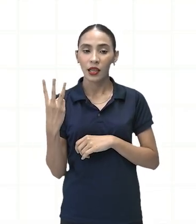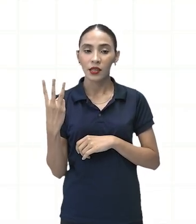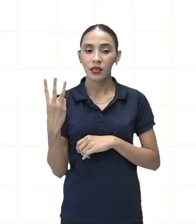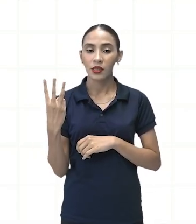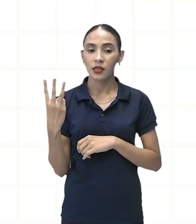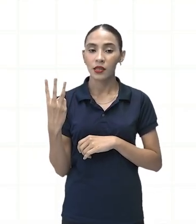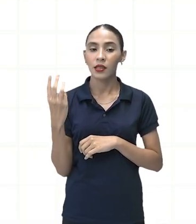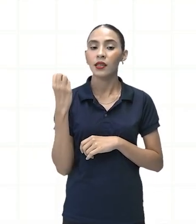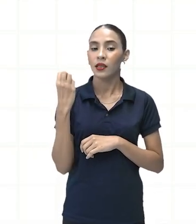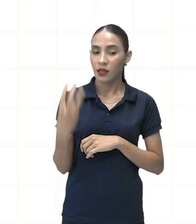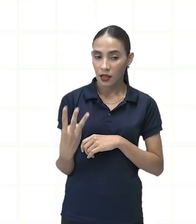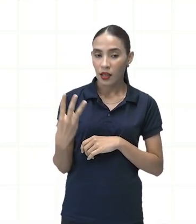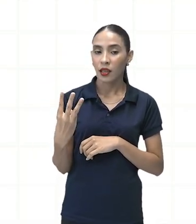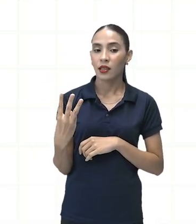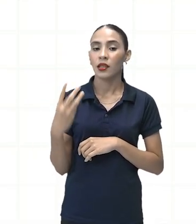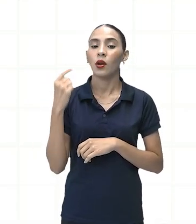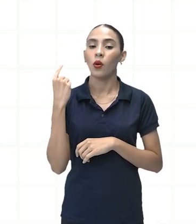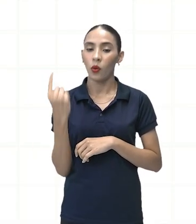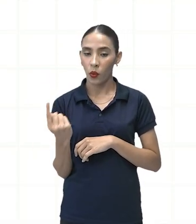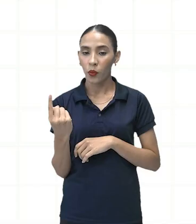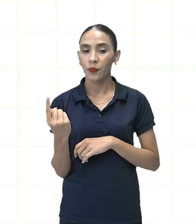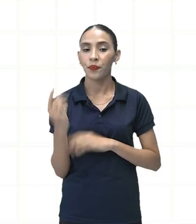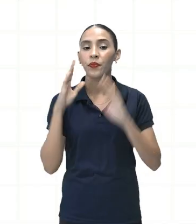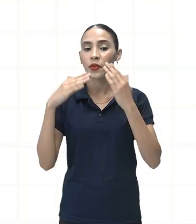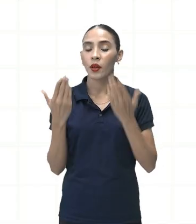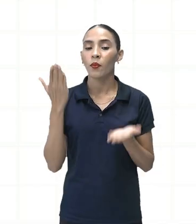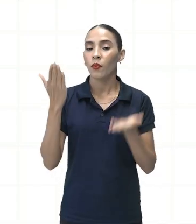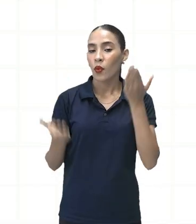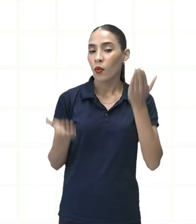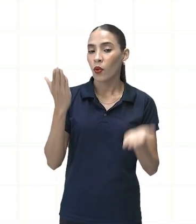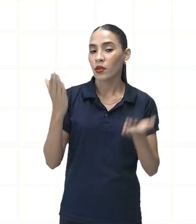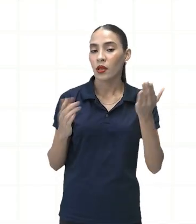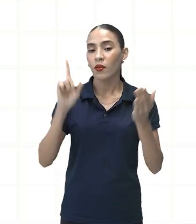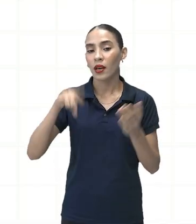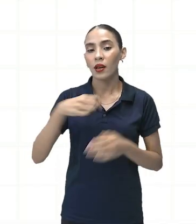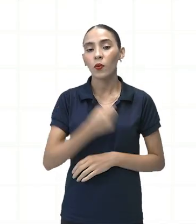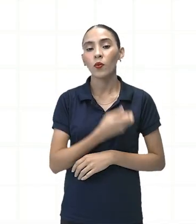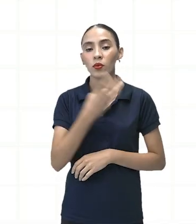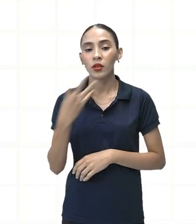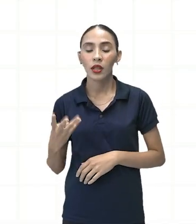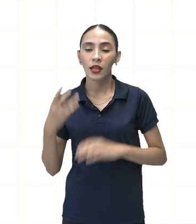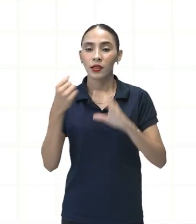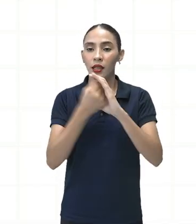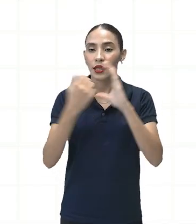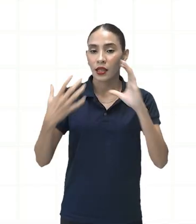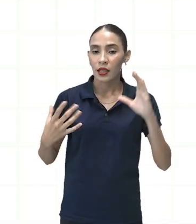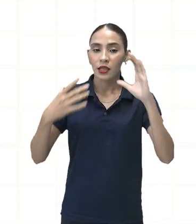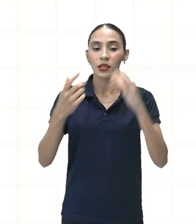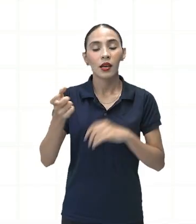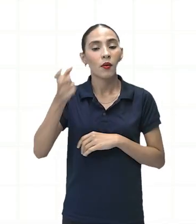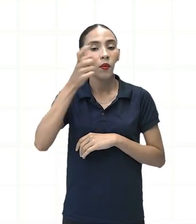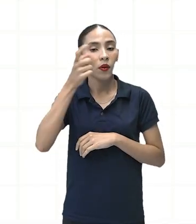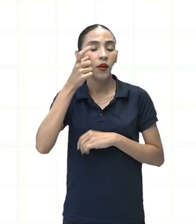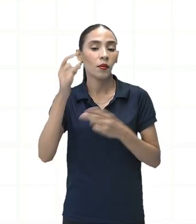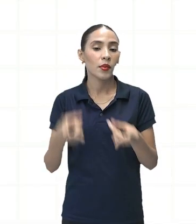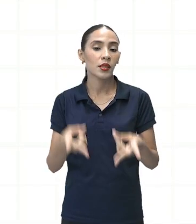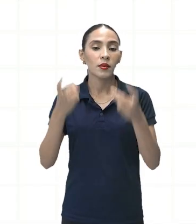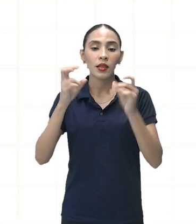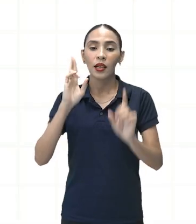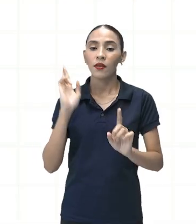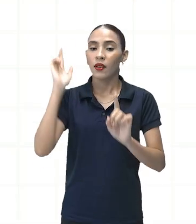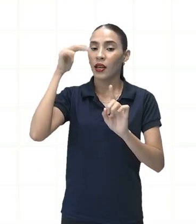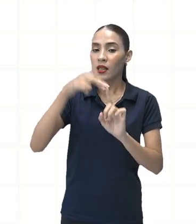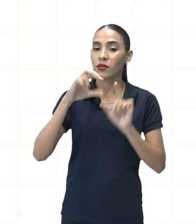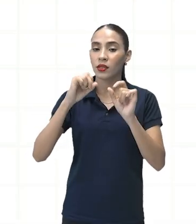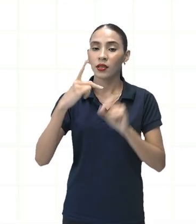3 para 3 para 1. Essa proporção são as quantidades de características observáveis referentes